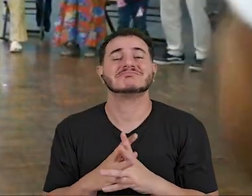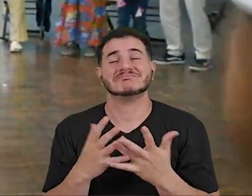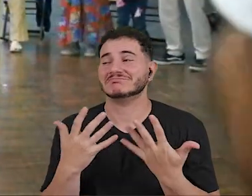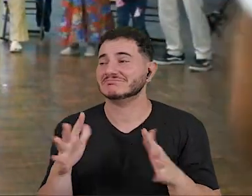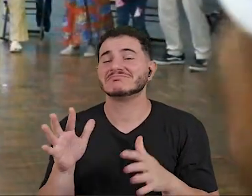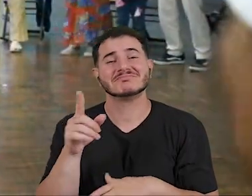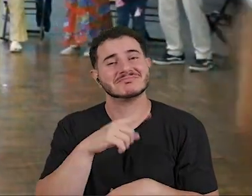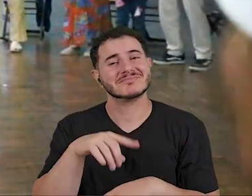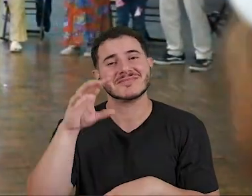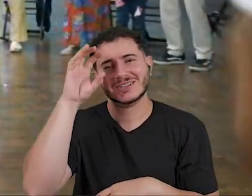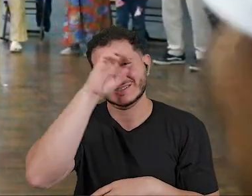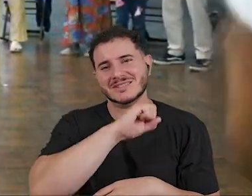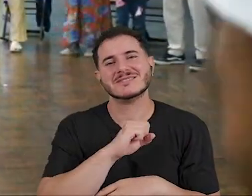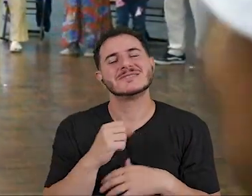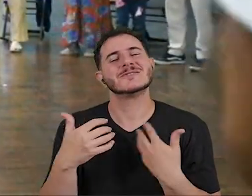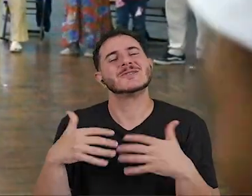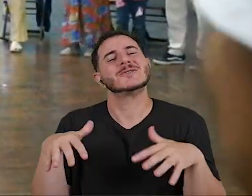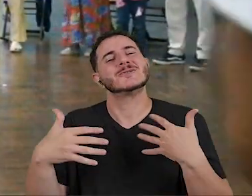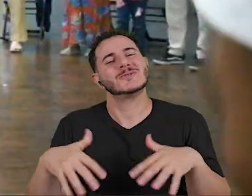Você fecha.